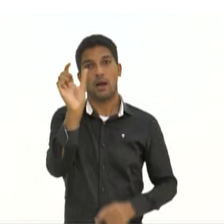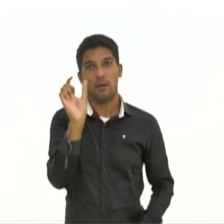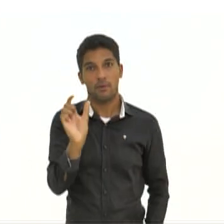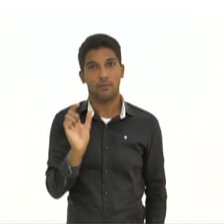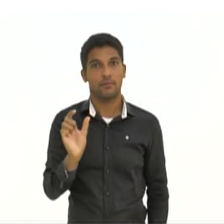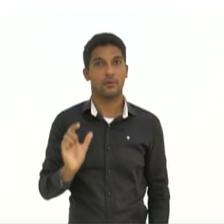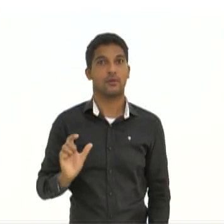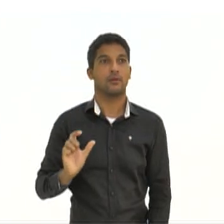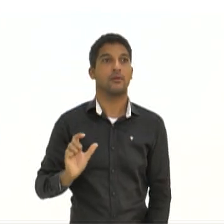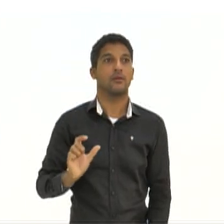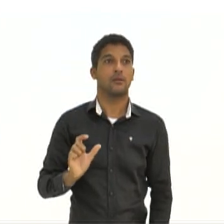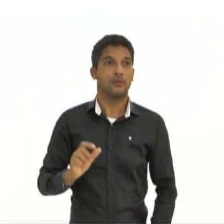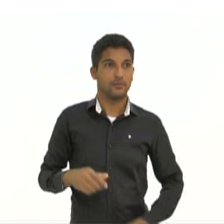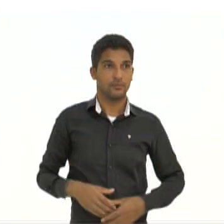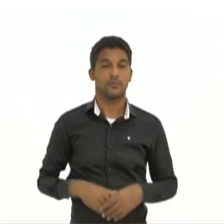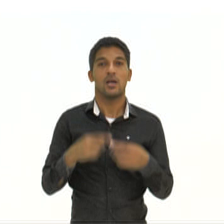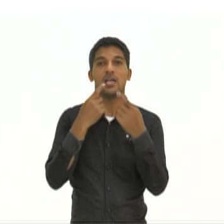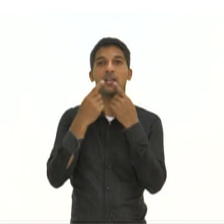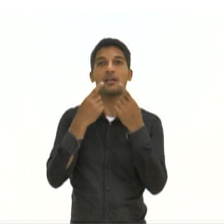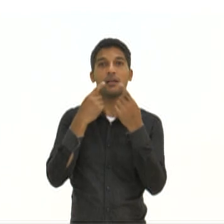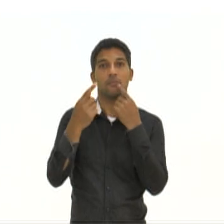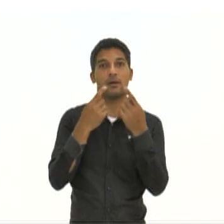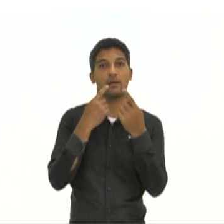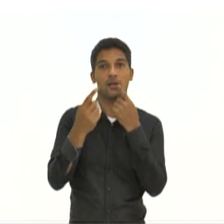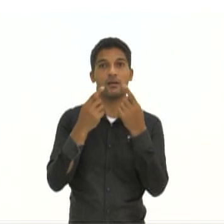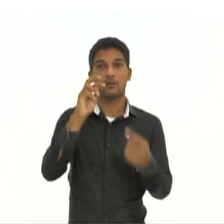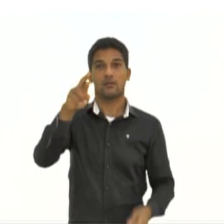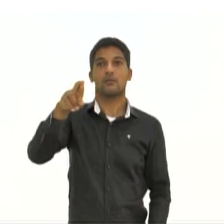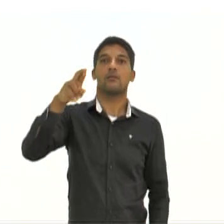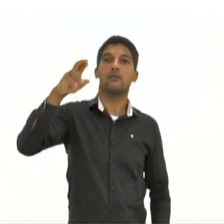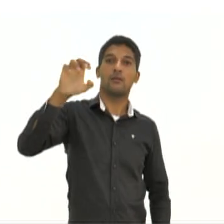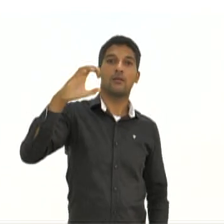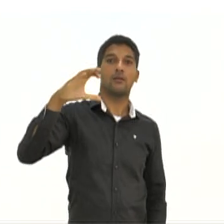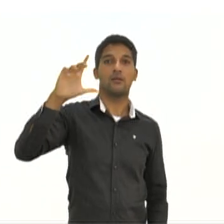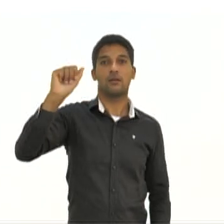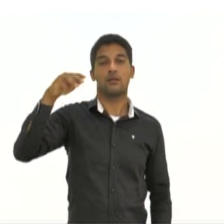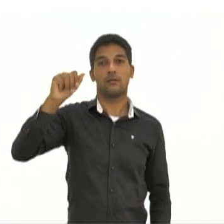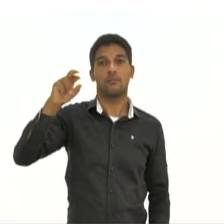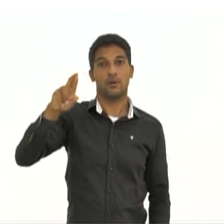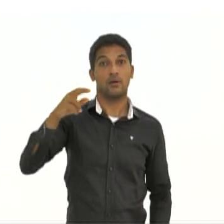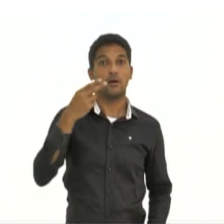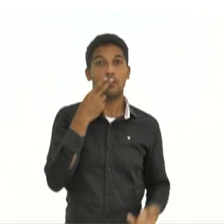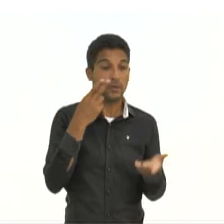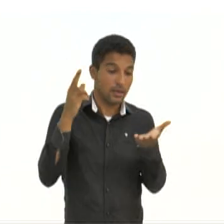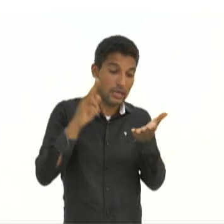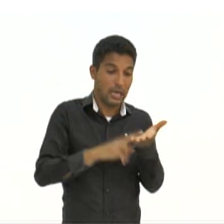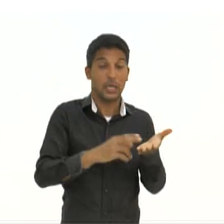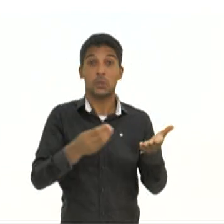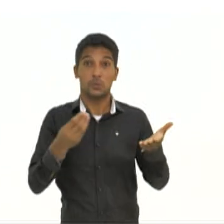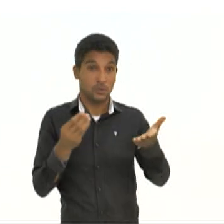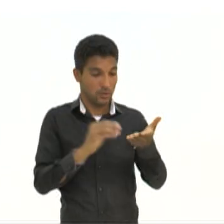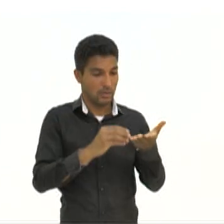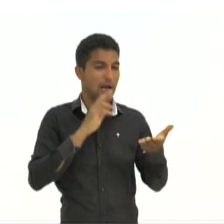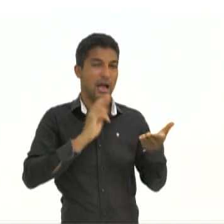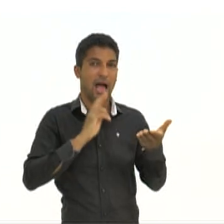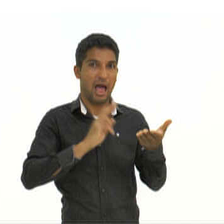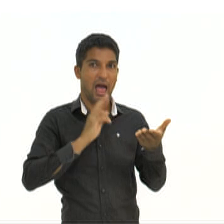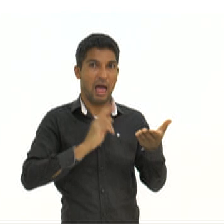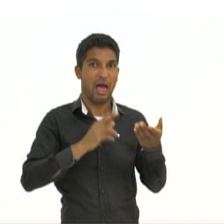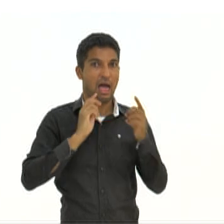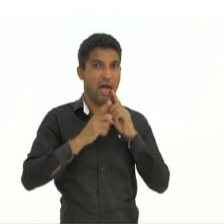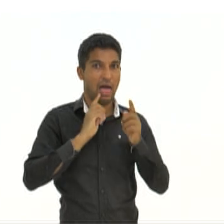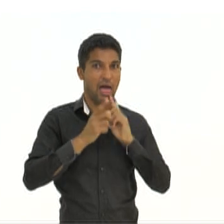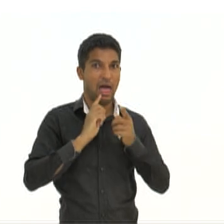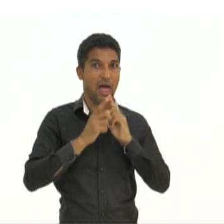de reclamação, que, né, que trata-se de uma ação de reivindicar um direito da pessoa. Pode ser também sinônimo de